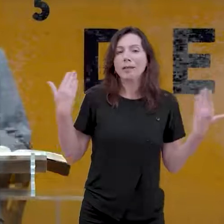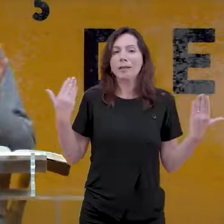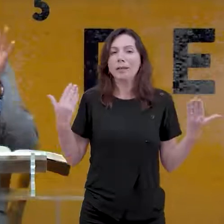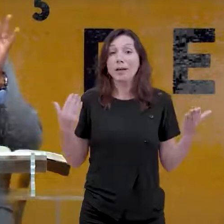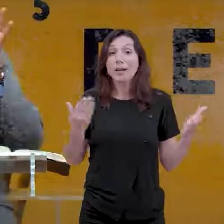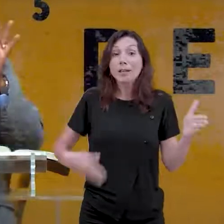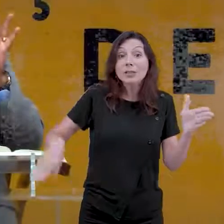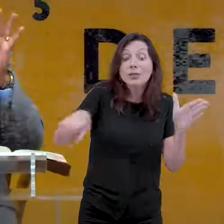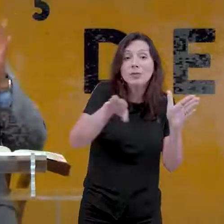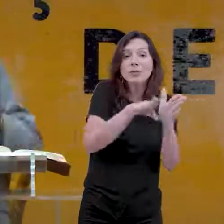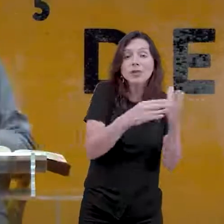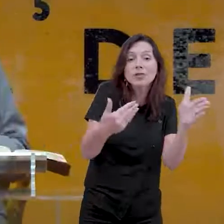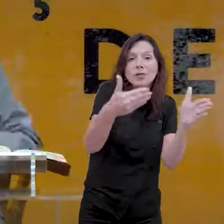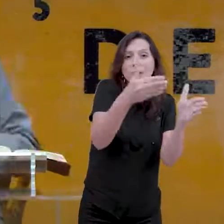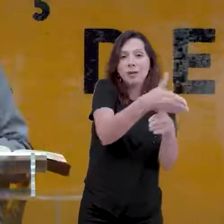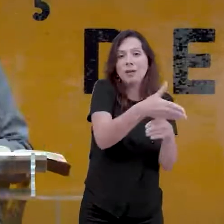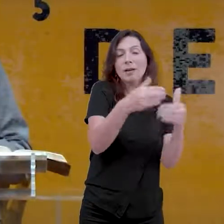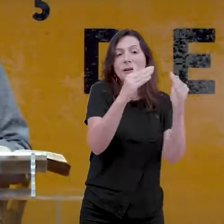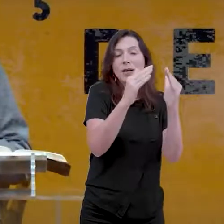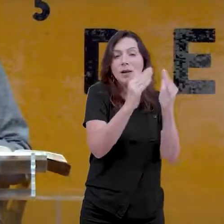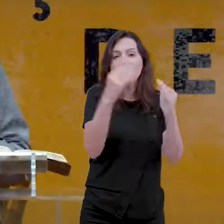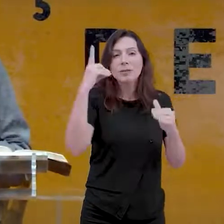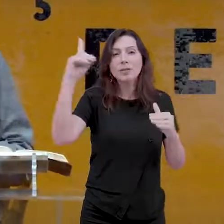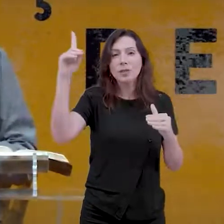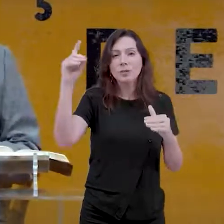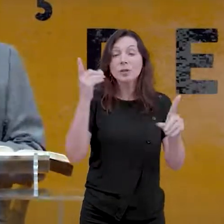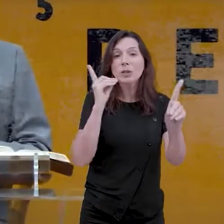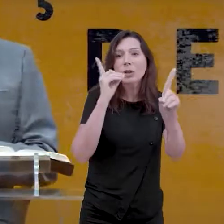de encontrar a face sorridente de Deus?